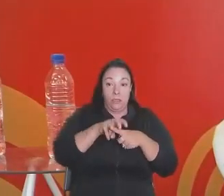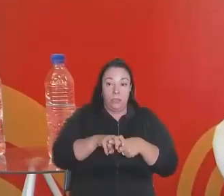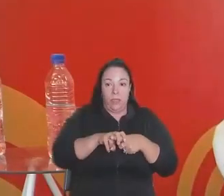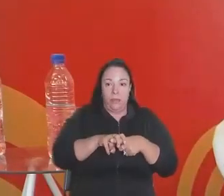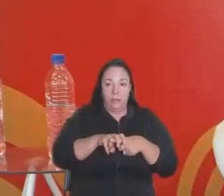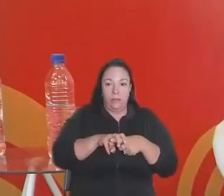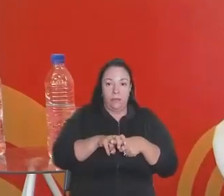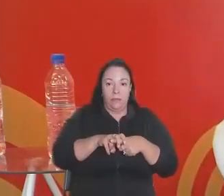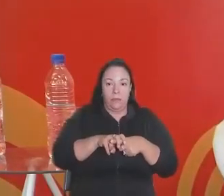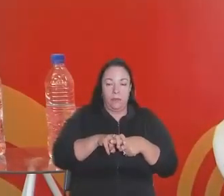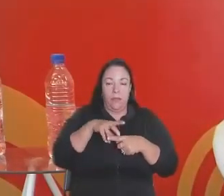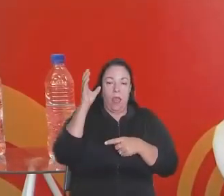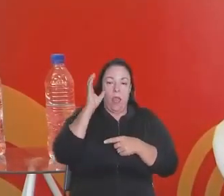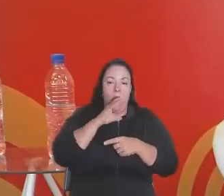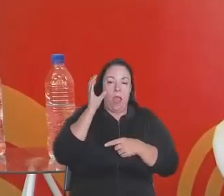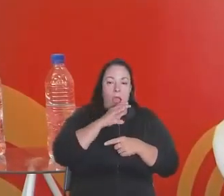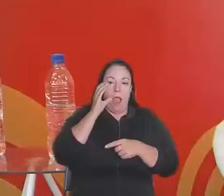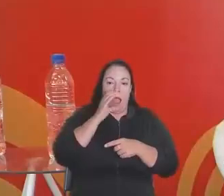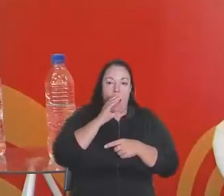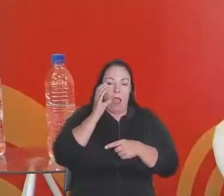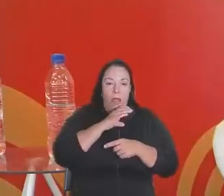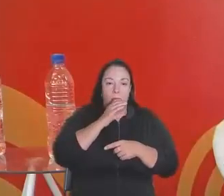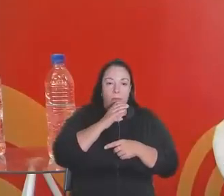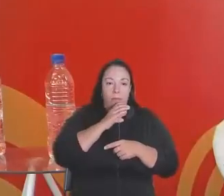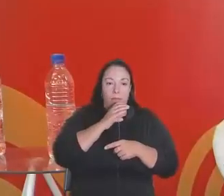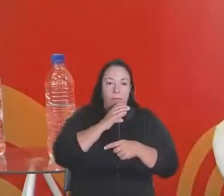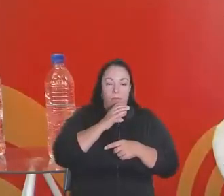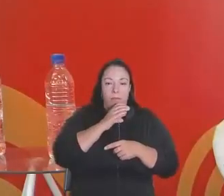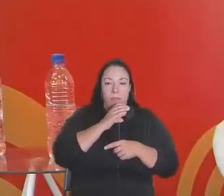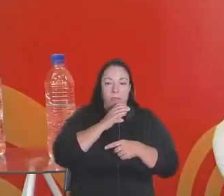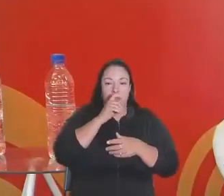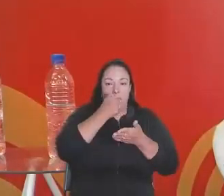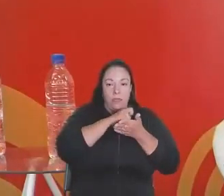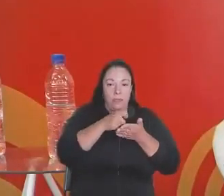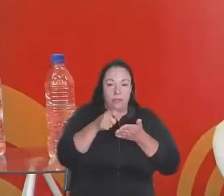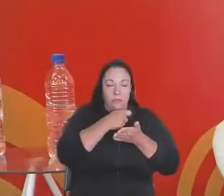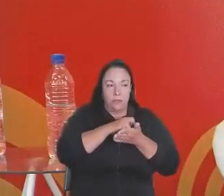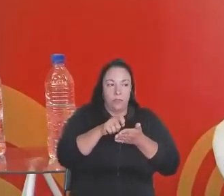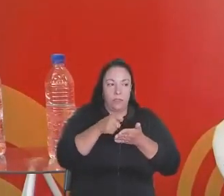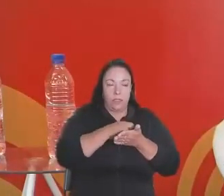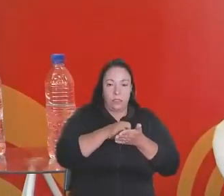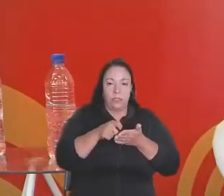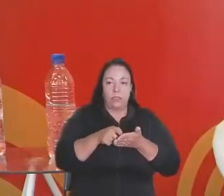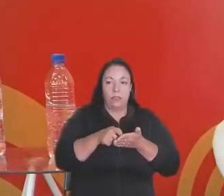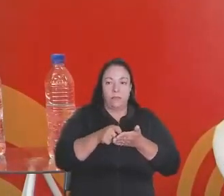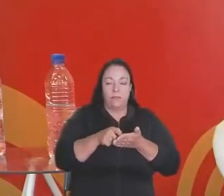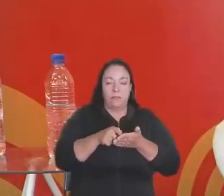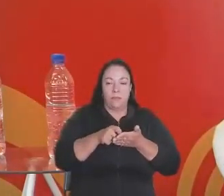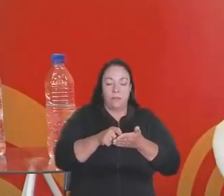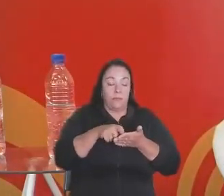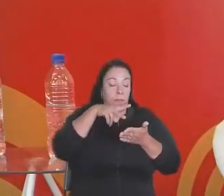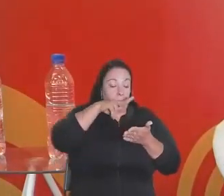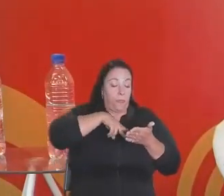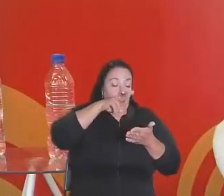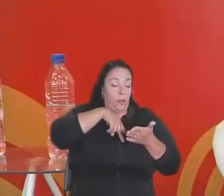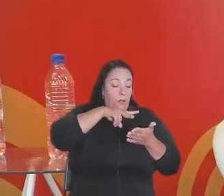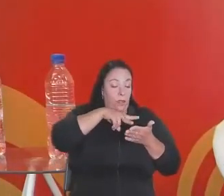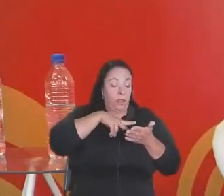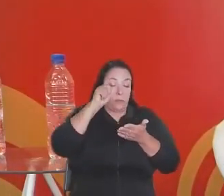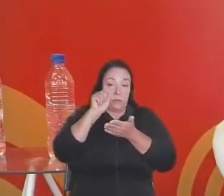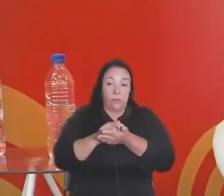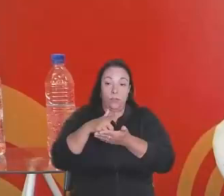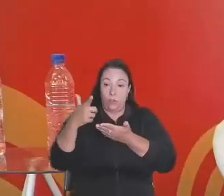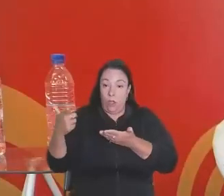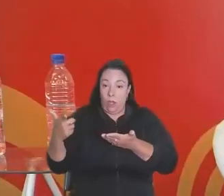e rápido sai um relato. E eu lendo o